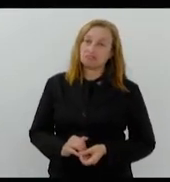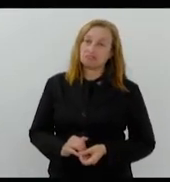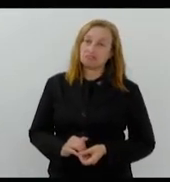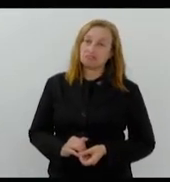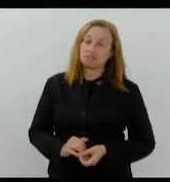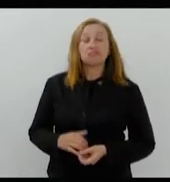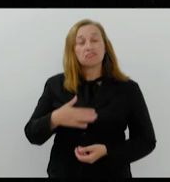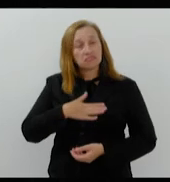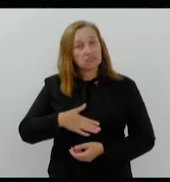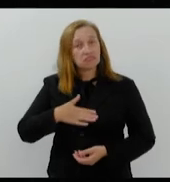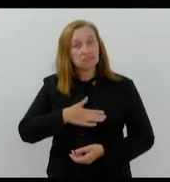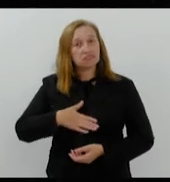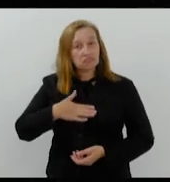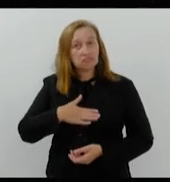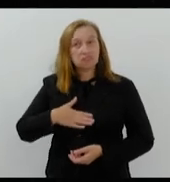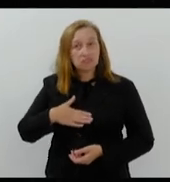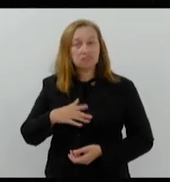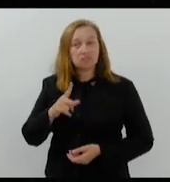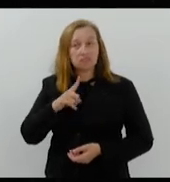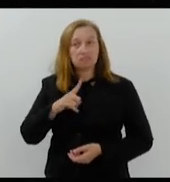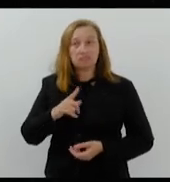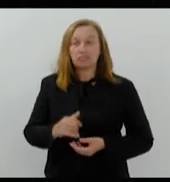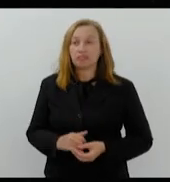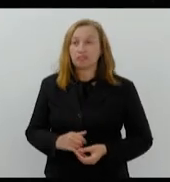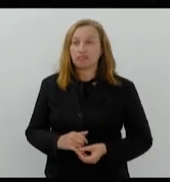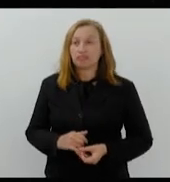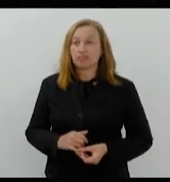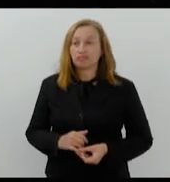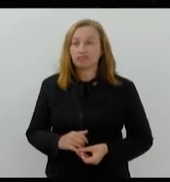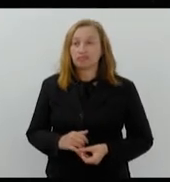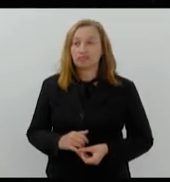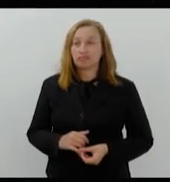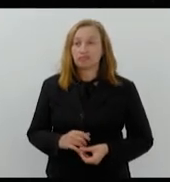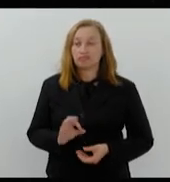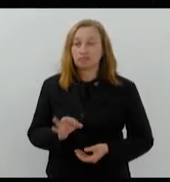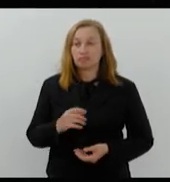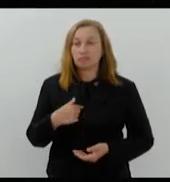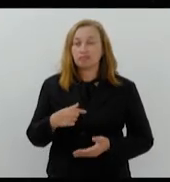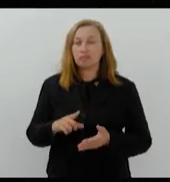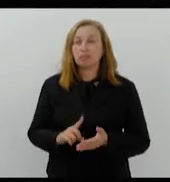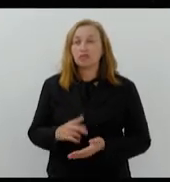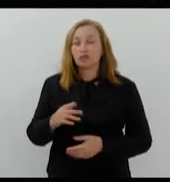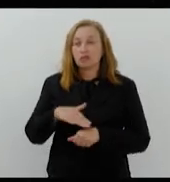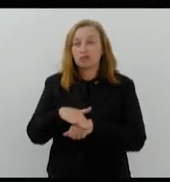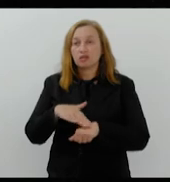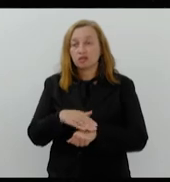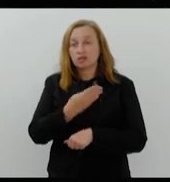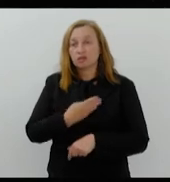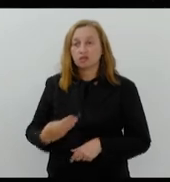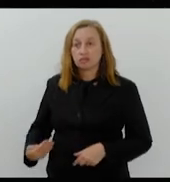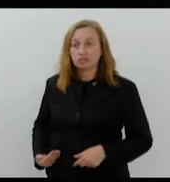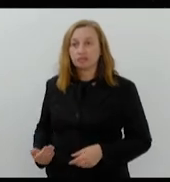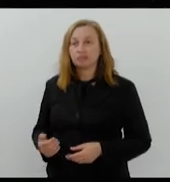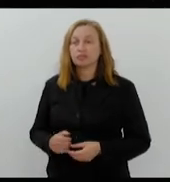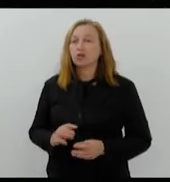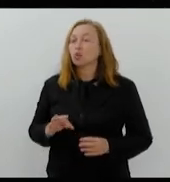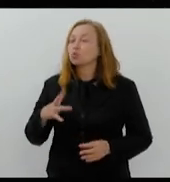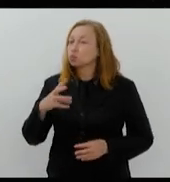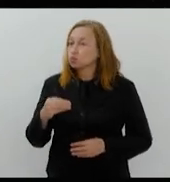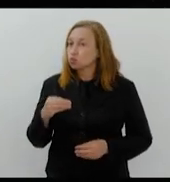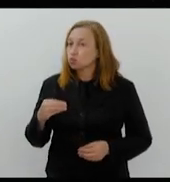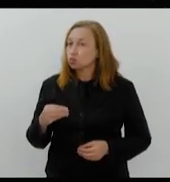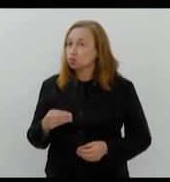Eu gostaria muito que tivesse. Eu, por certas vezes, eu falei ao governador que tudo